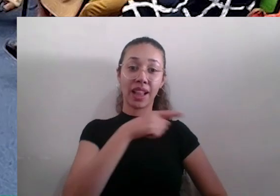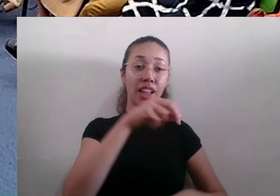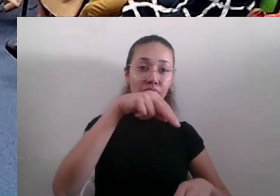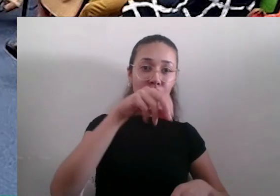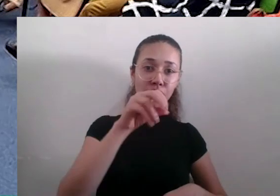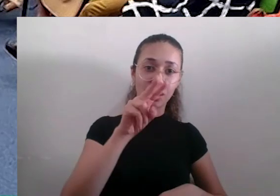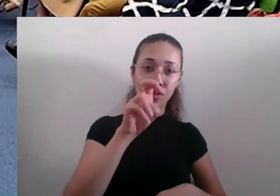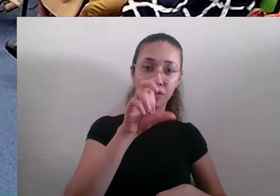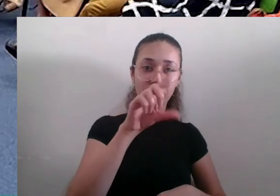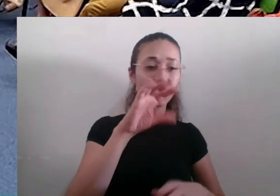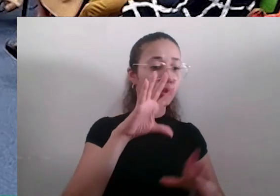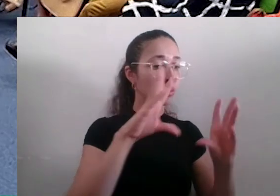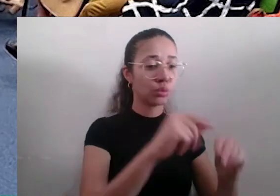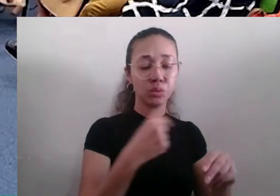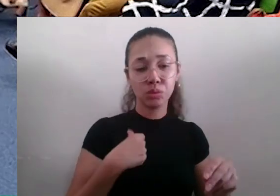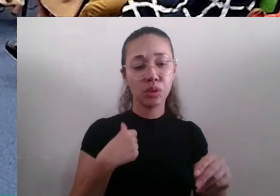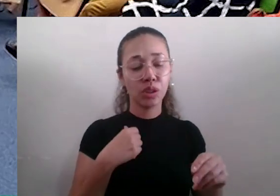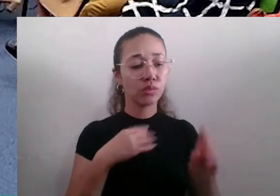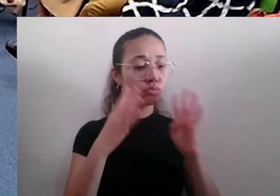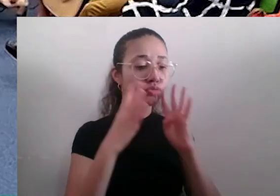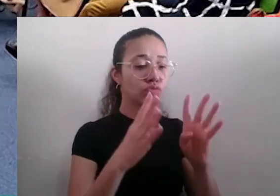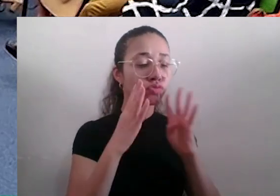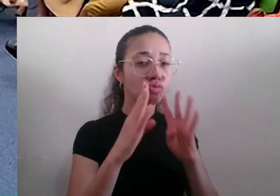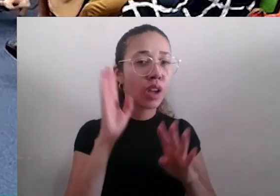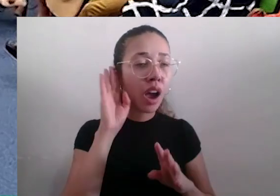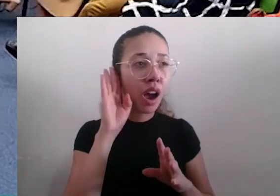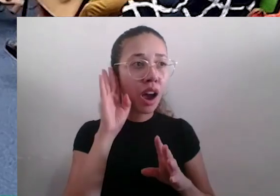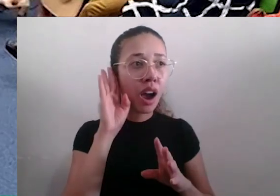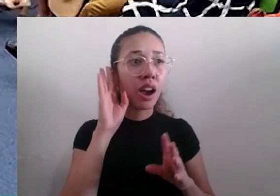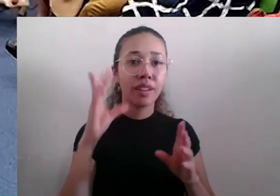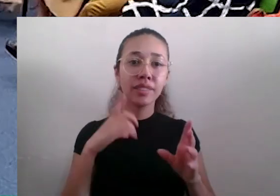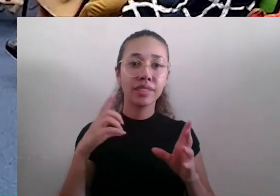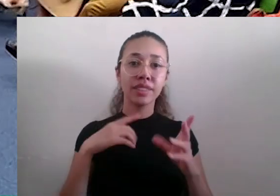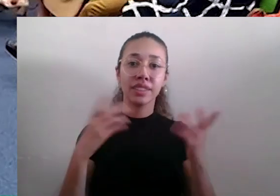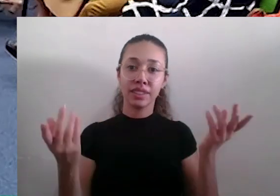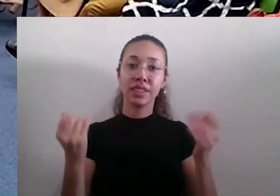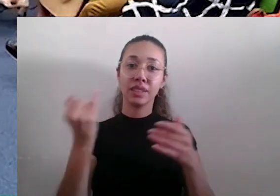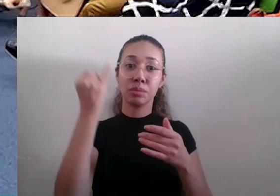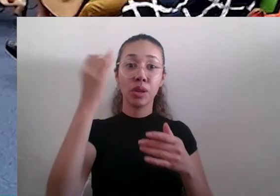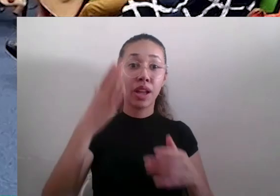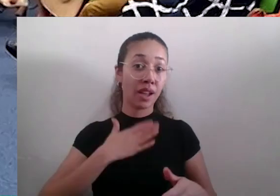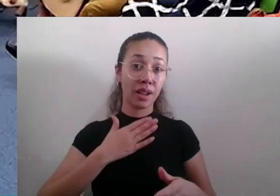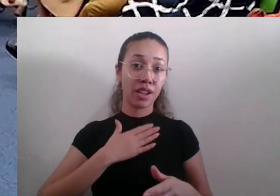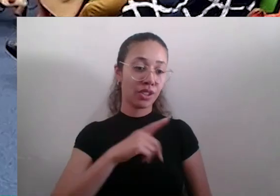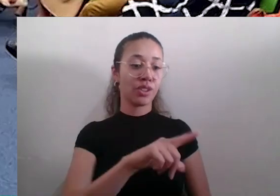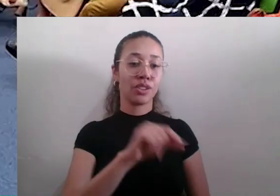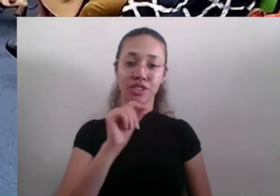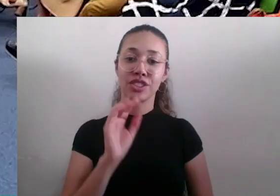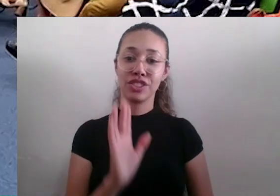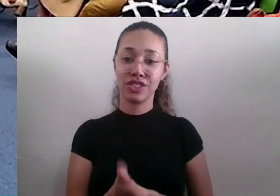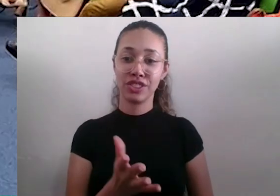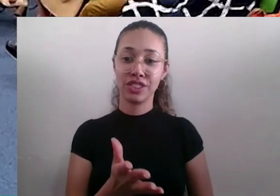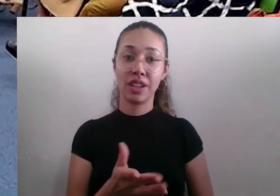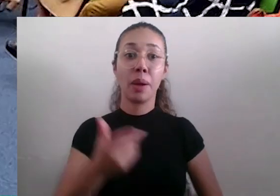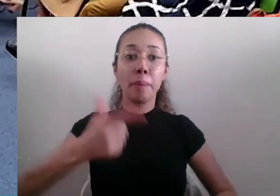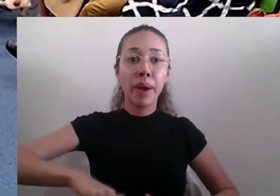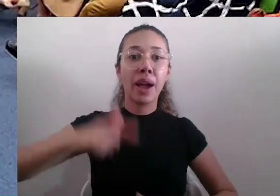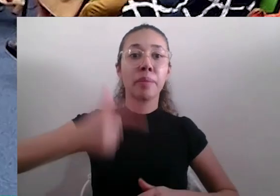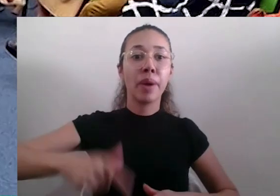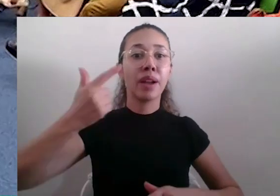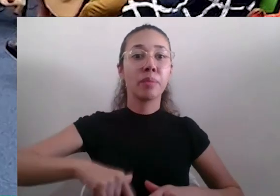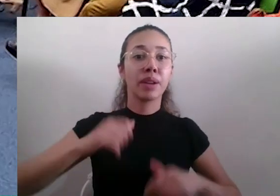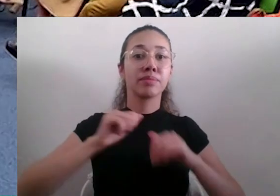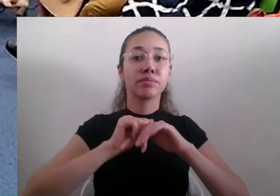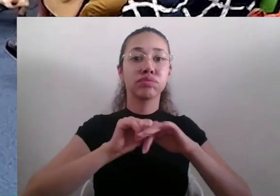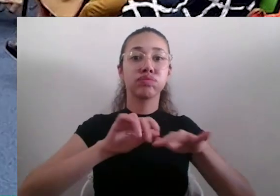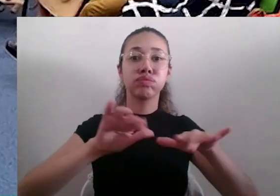ouvir E aí eu quero dizer que já tem um poder de de já tem a minha escuta e aí de alcançar a escutas né Eh